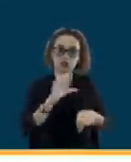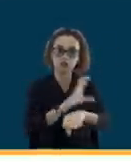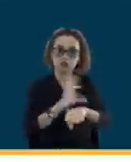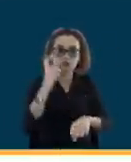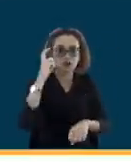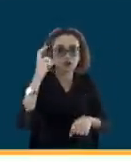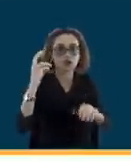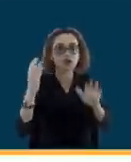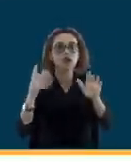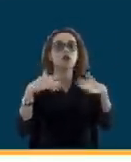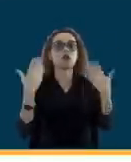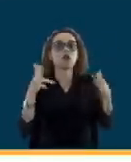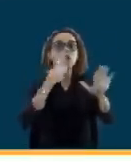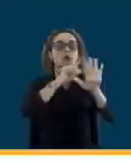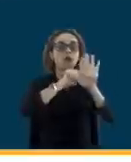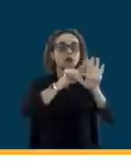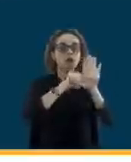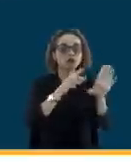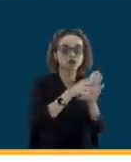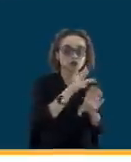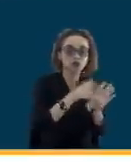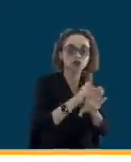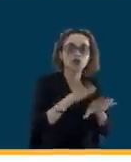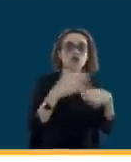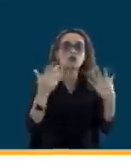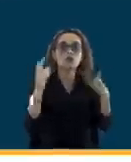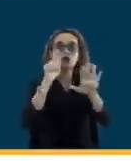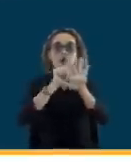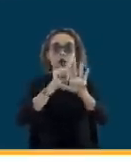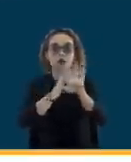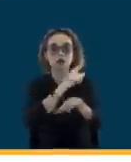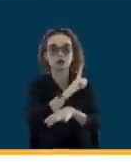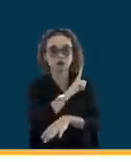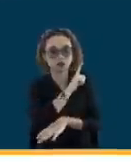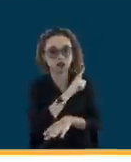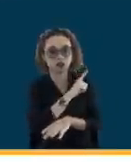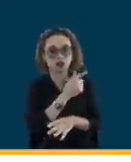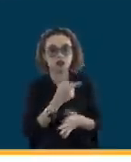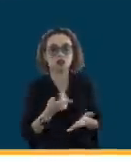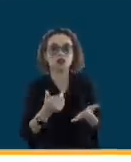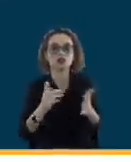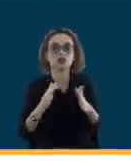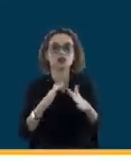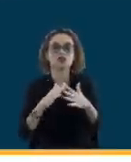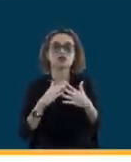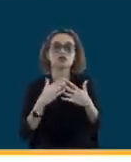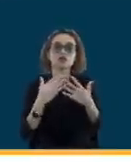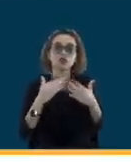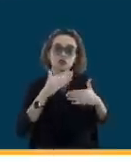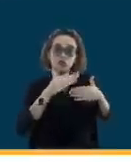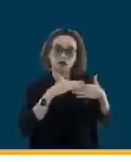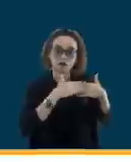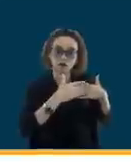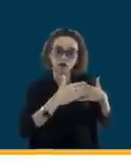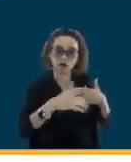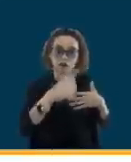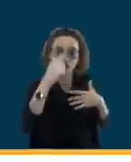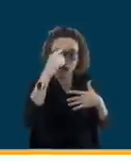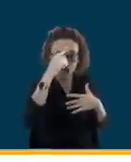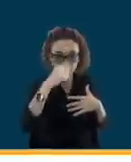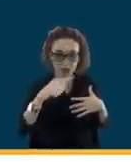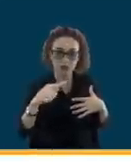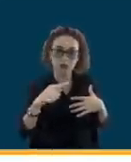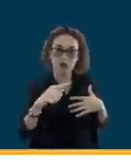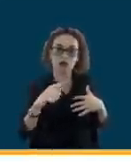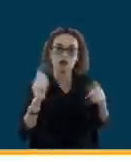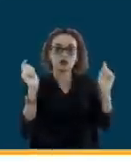dos fóruns de cultura, o papel dos comitês gestores. Então, enfim, teremos ao longo dessa semana a possibilidade de poder